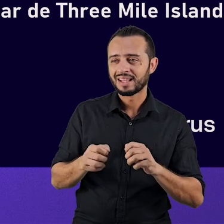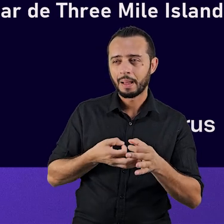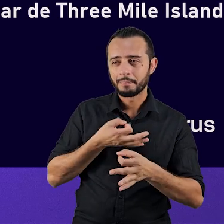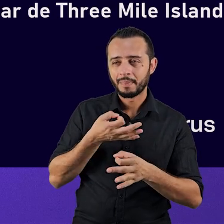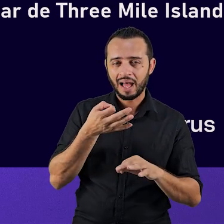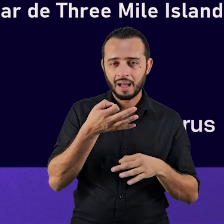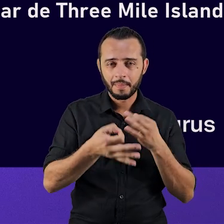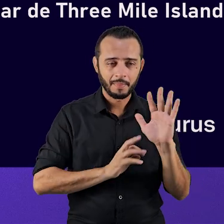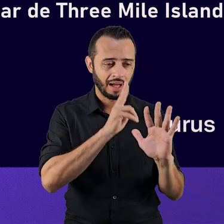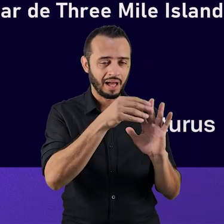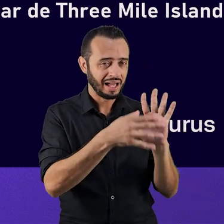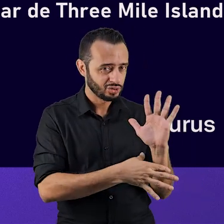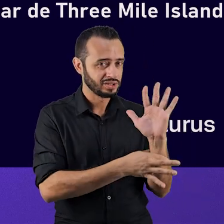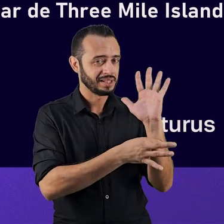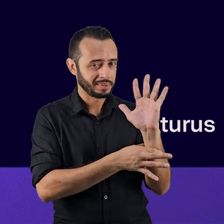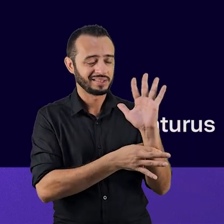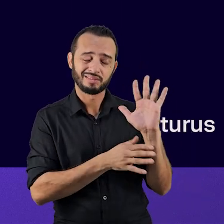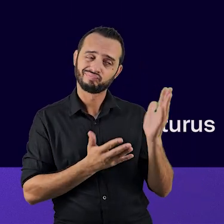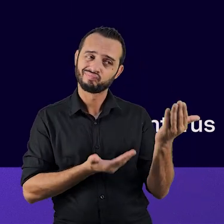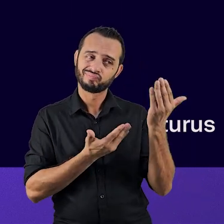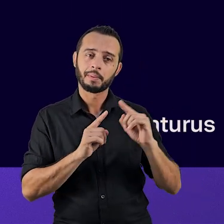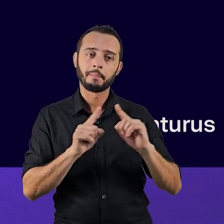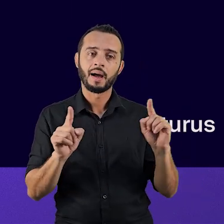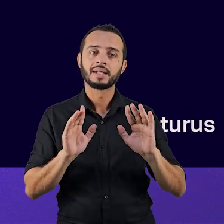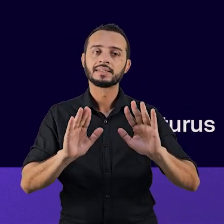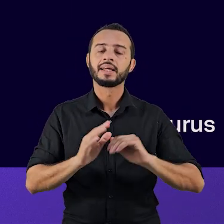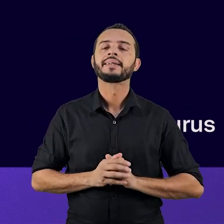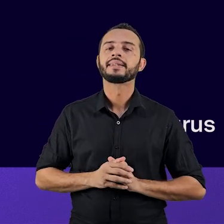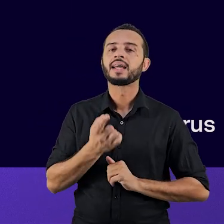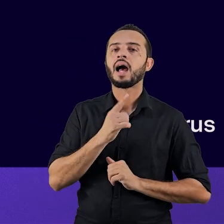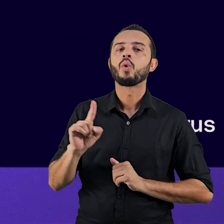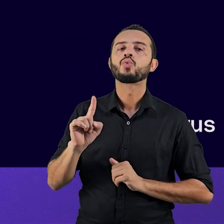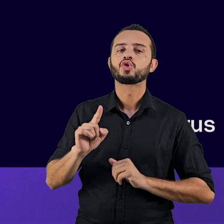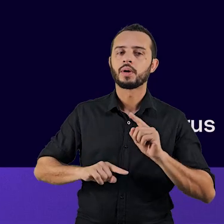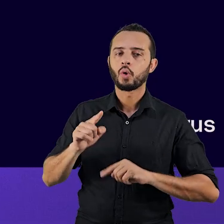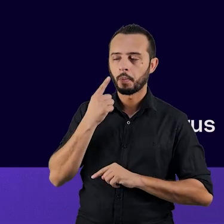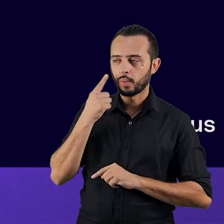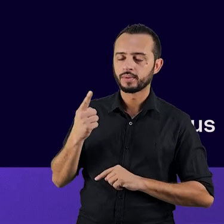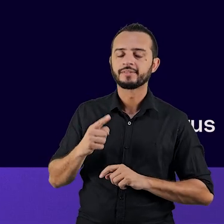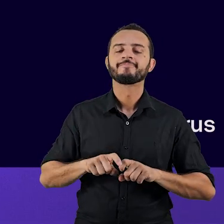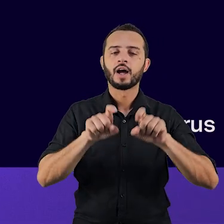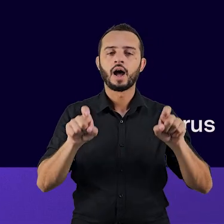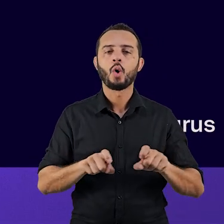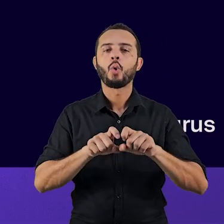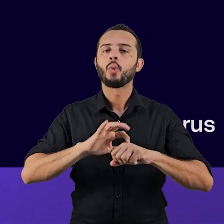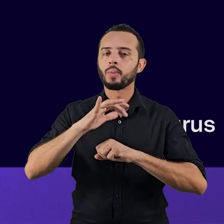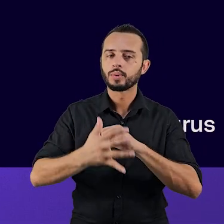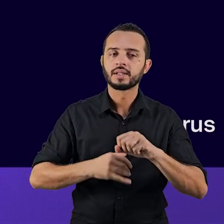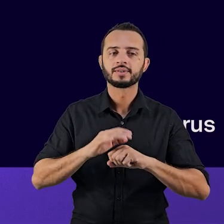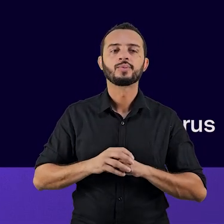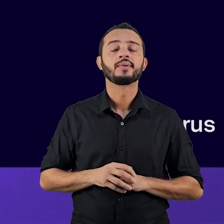a sustentabilidade desse caminho aqui. Perfeito? Mas aí é que entra a nossa última componente, que é a computação